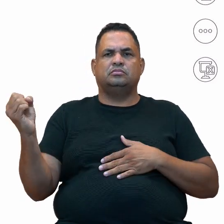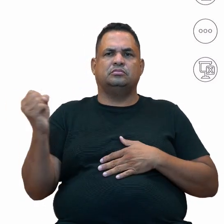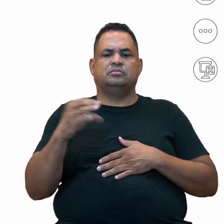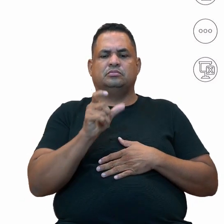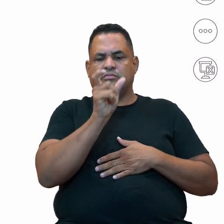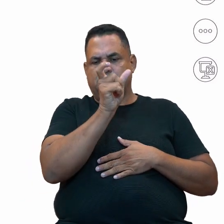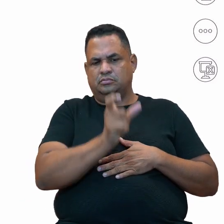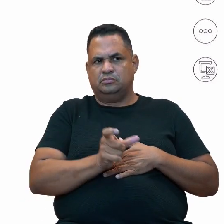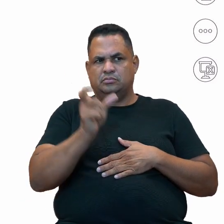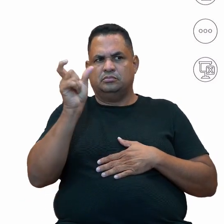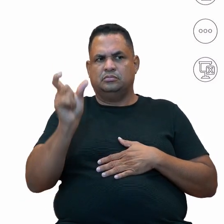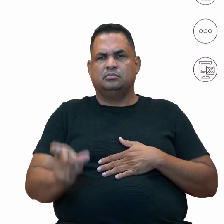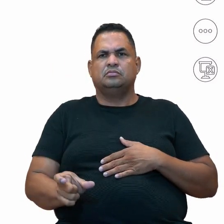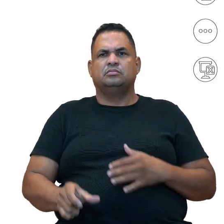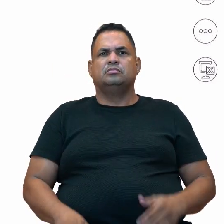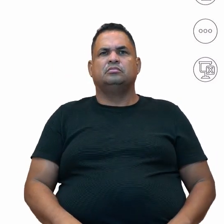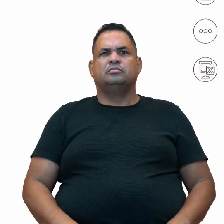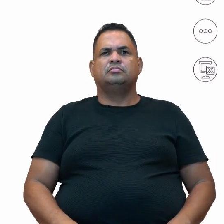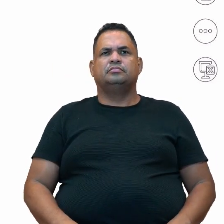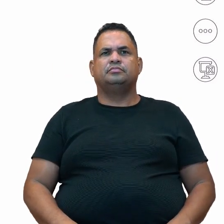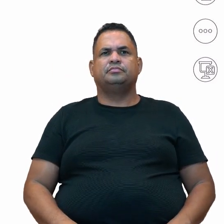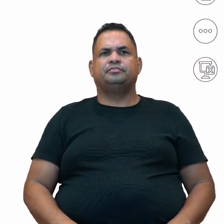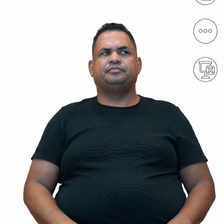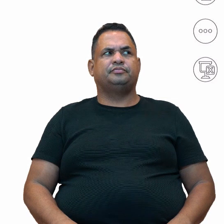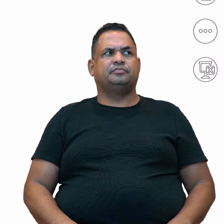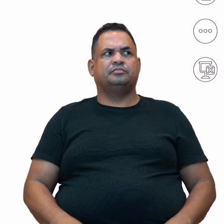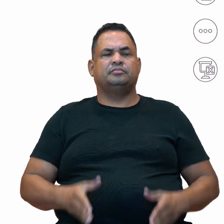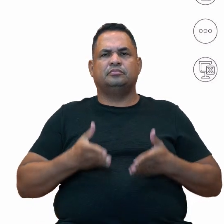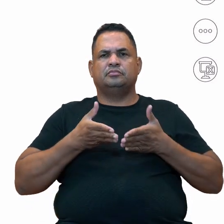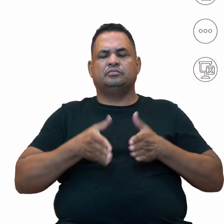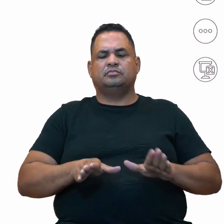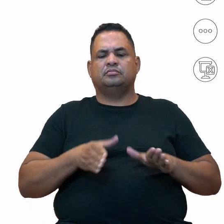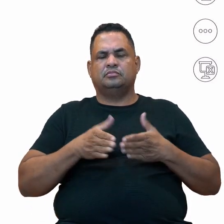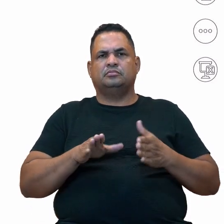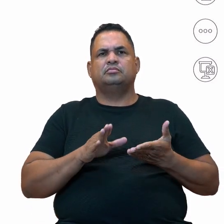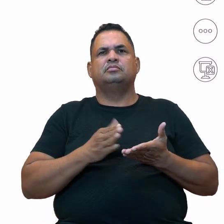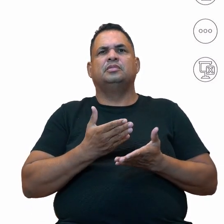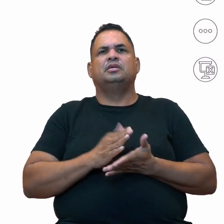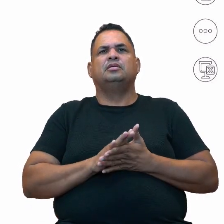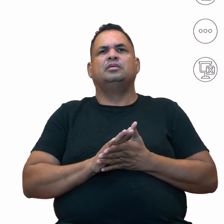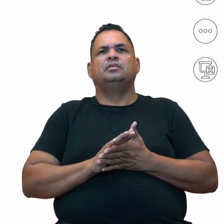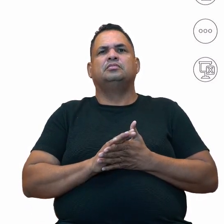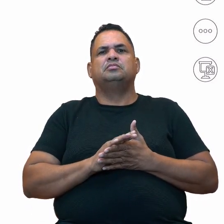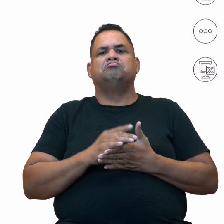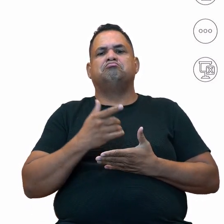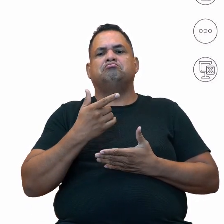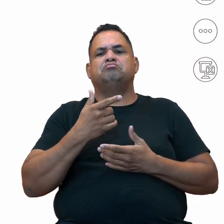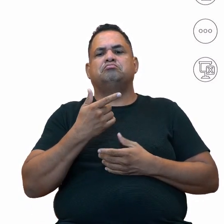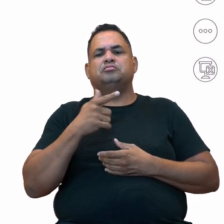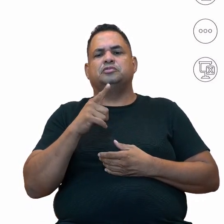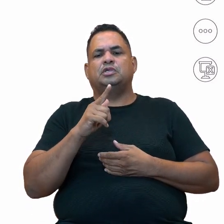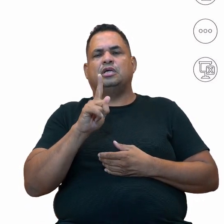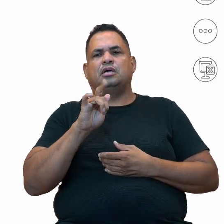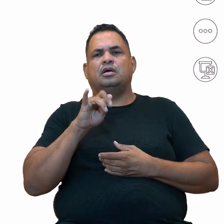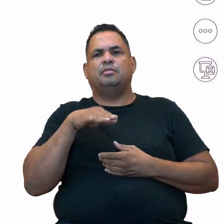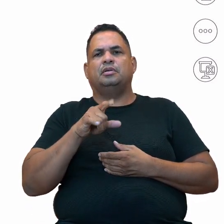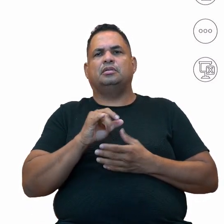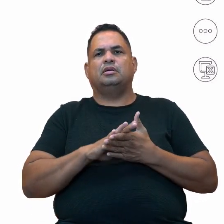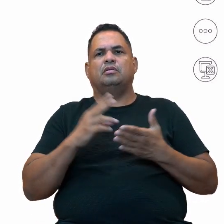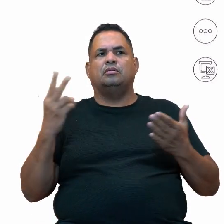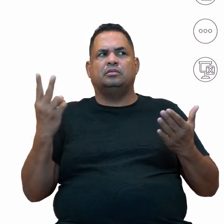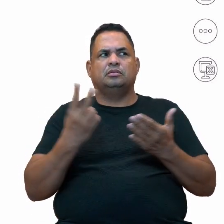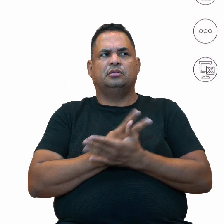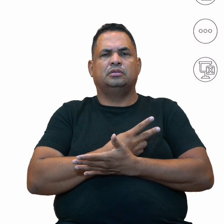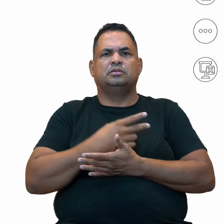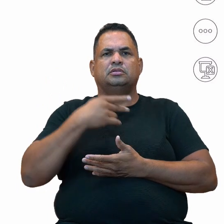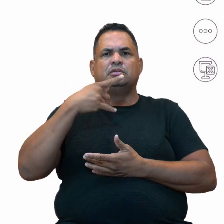indivíduozinhos. A reprodução assexuada por bipartição também ocorre nos procariontes. É aquela primeira